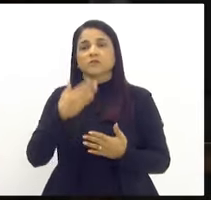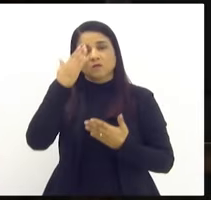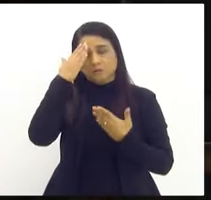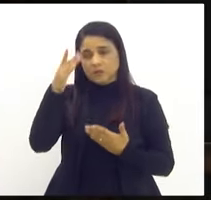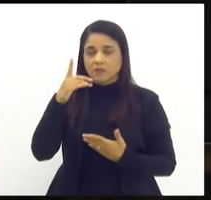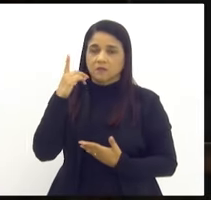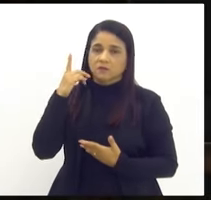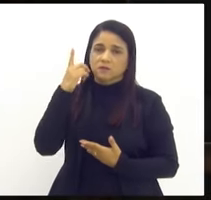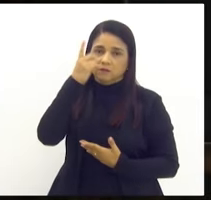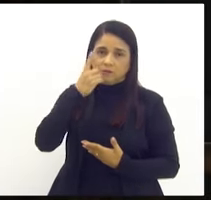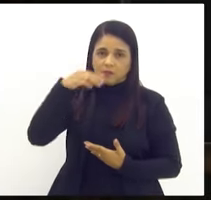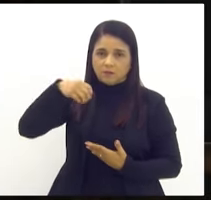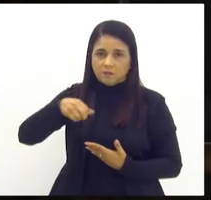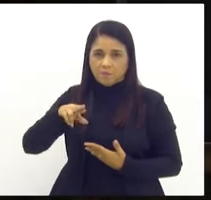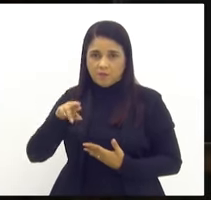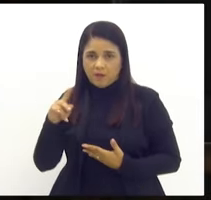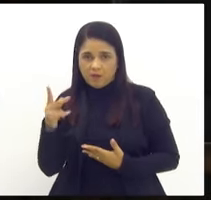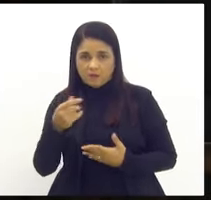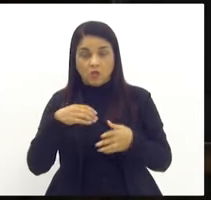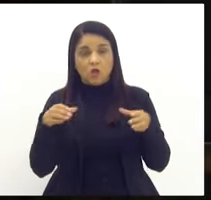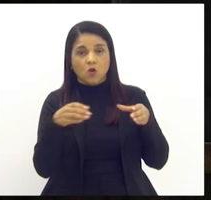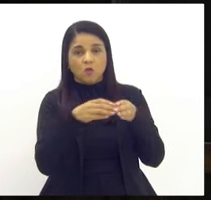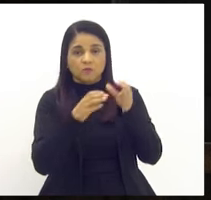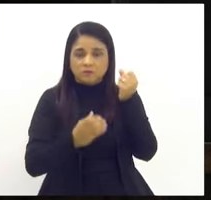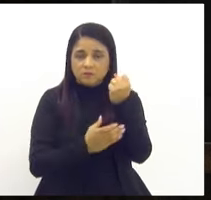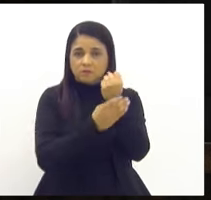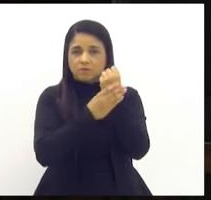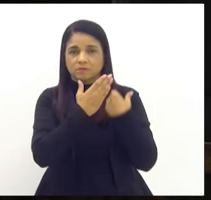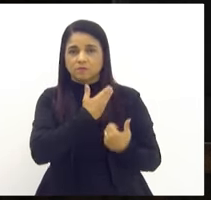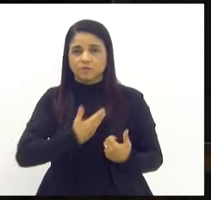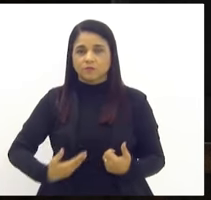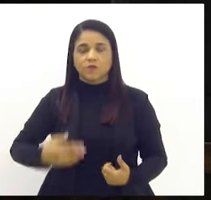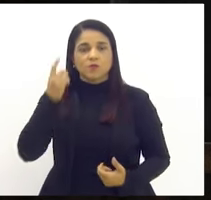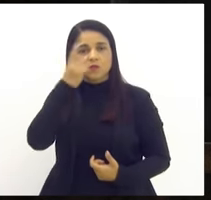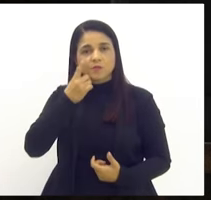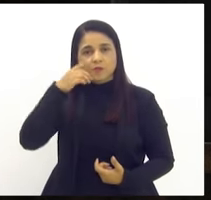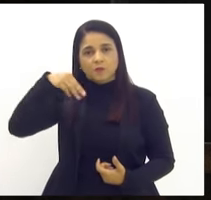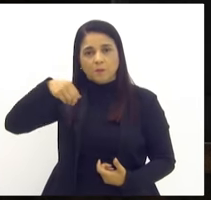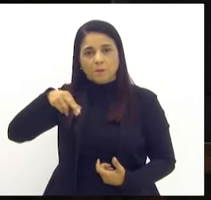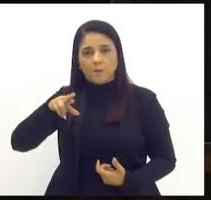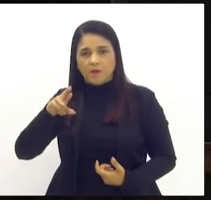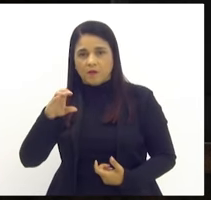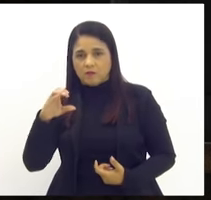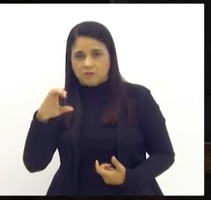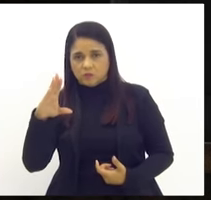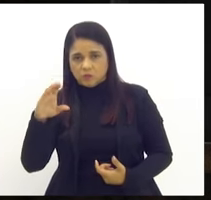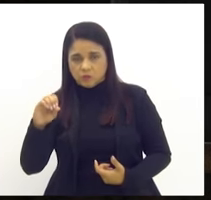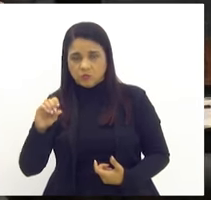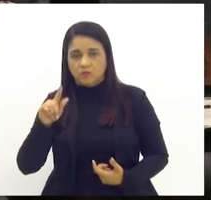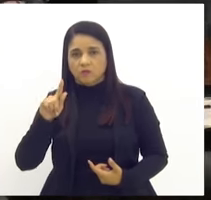Marta Rocha pela comissão de Segurança Pública Deputado Márcio Gualberto